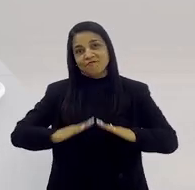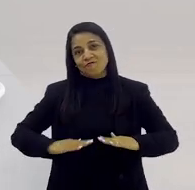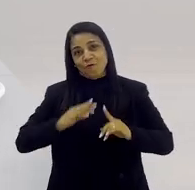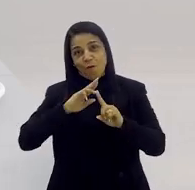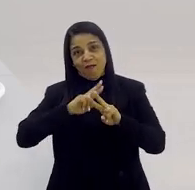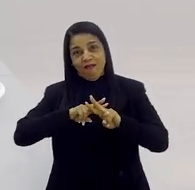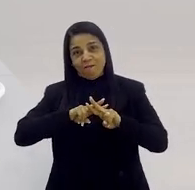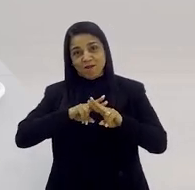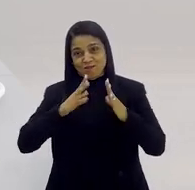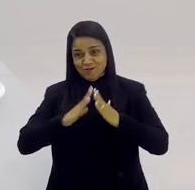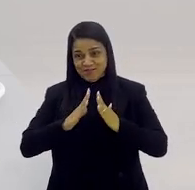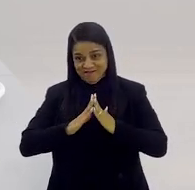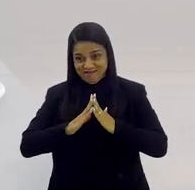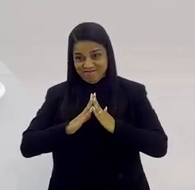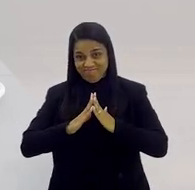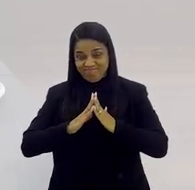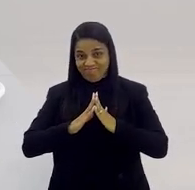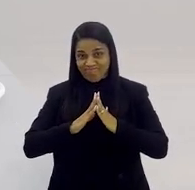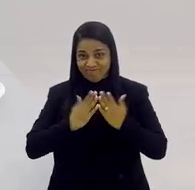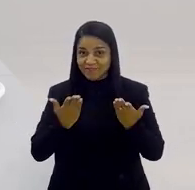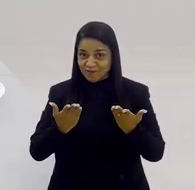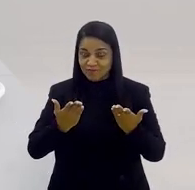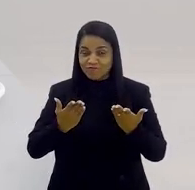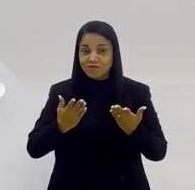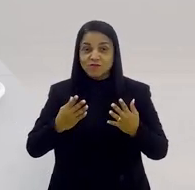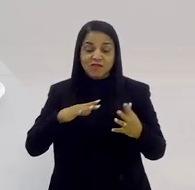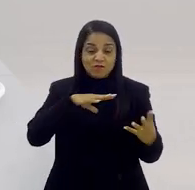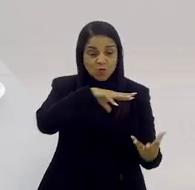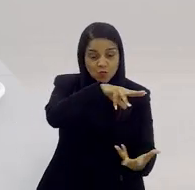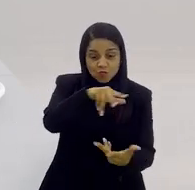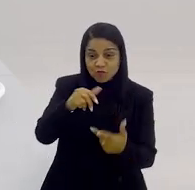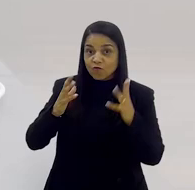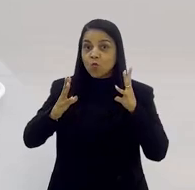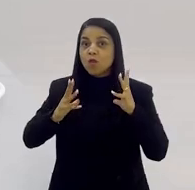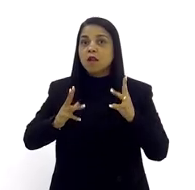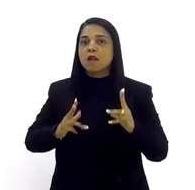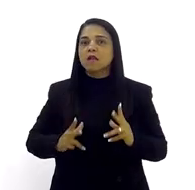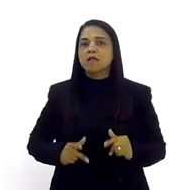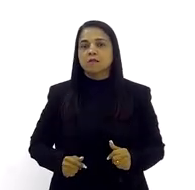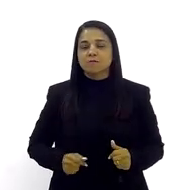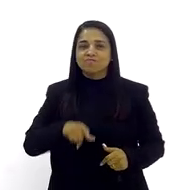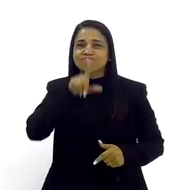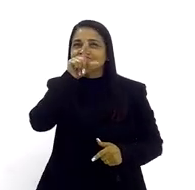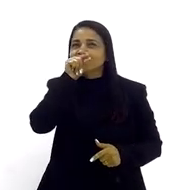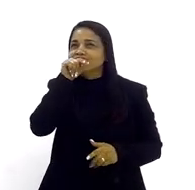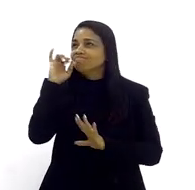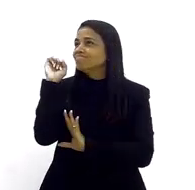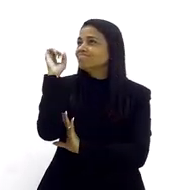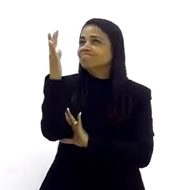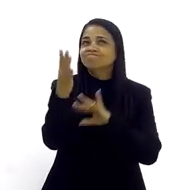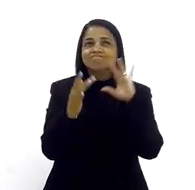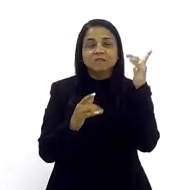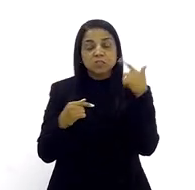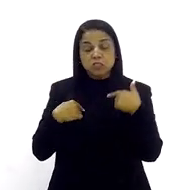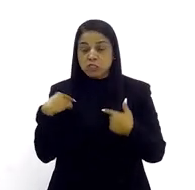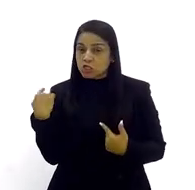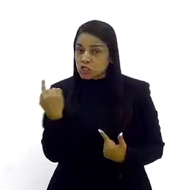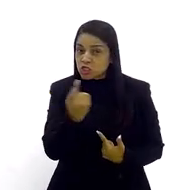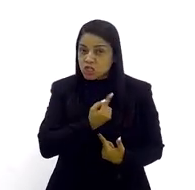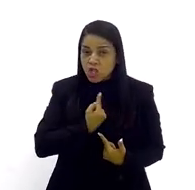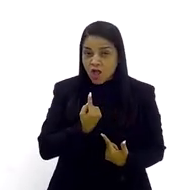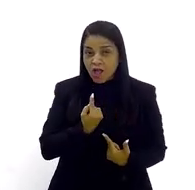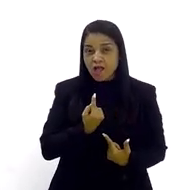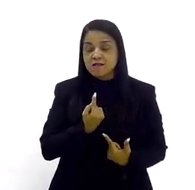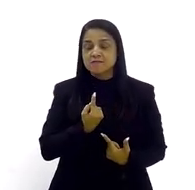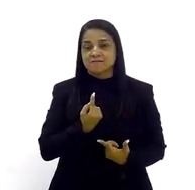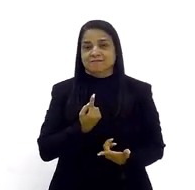infelizmente nos nos colocar sempre nesse lugar dos maiores causadores